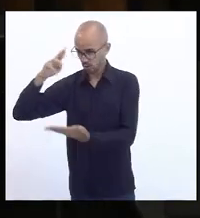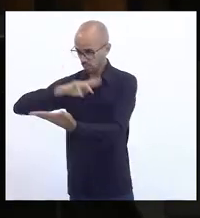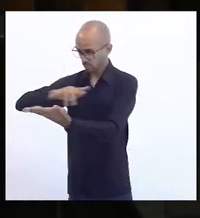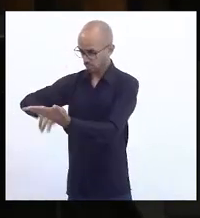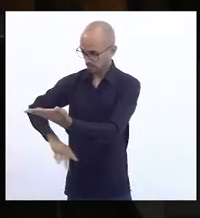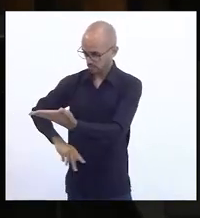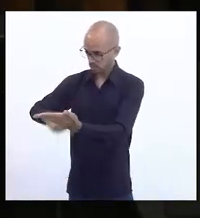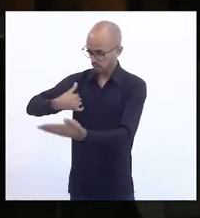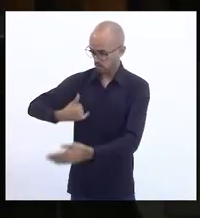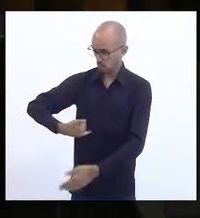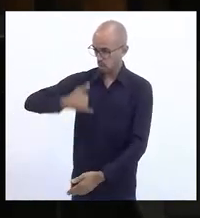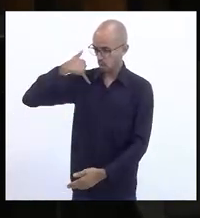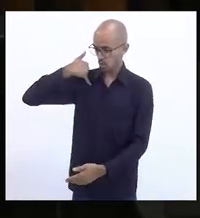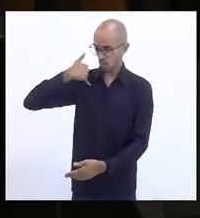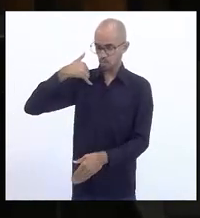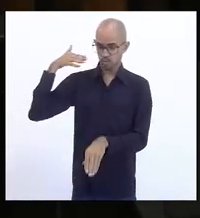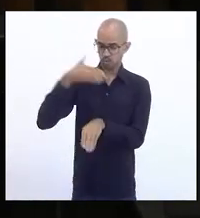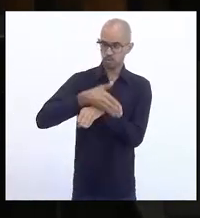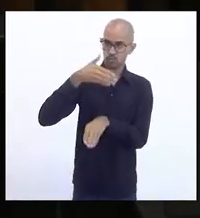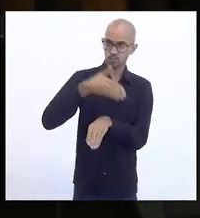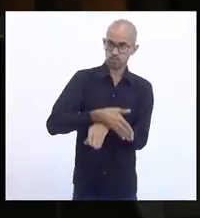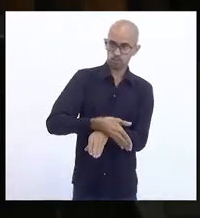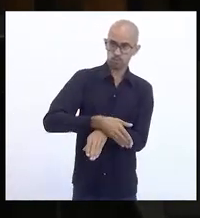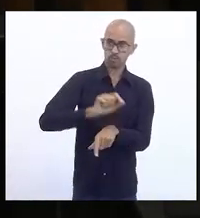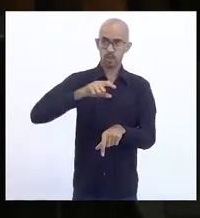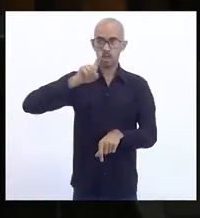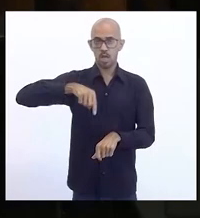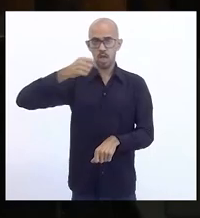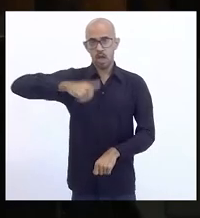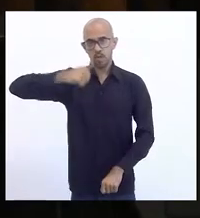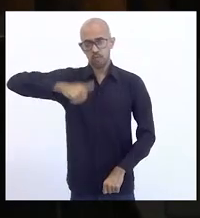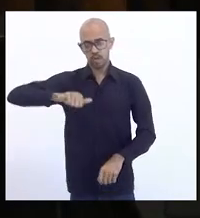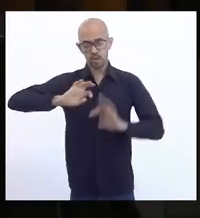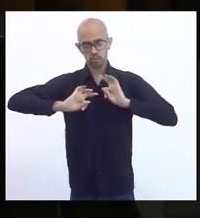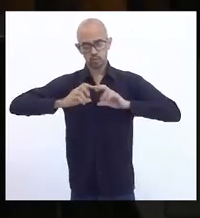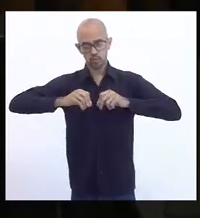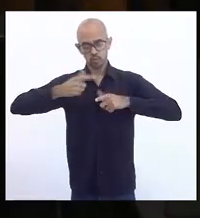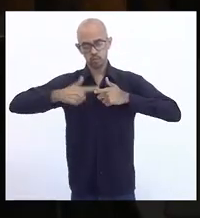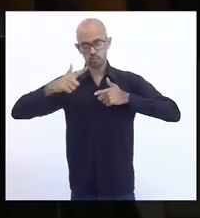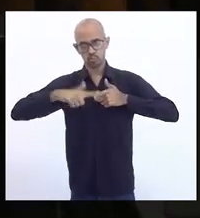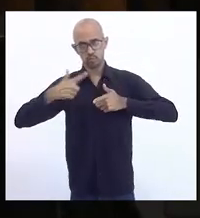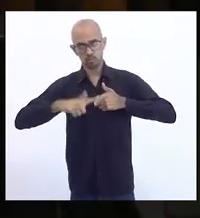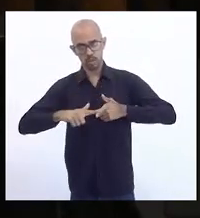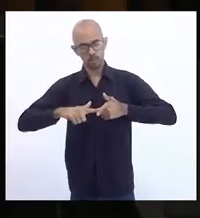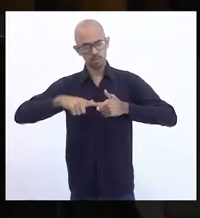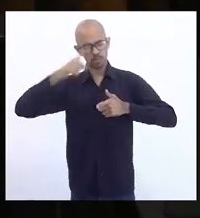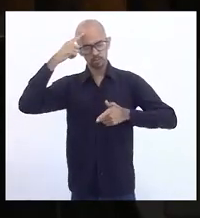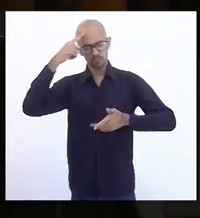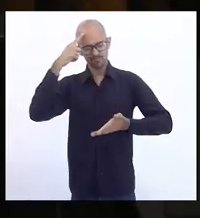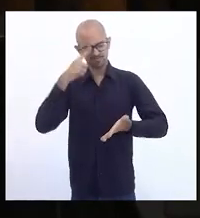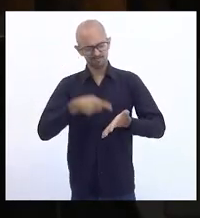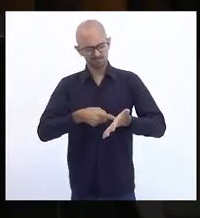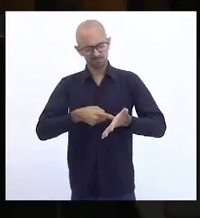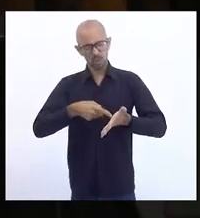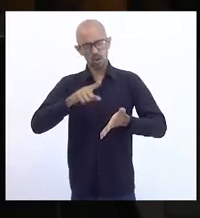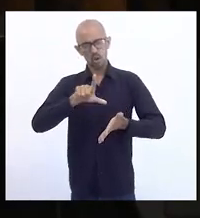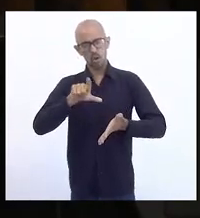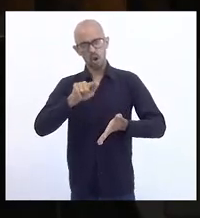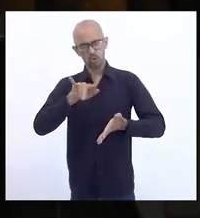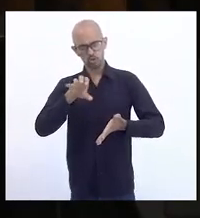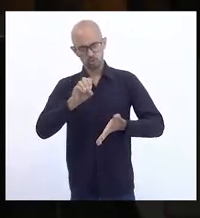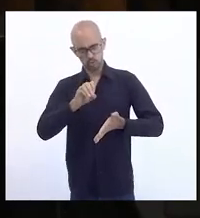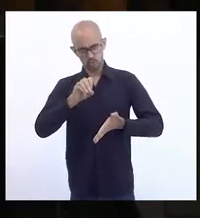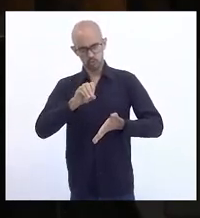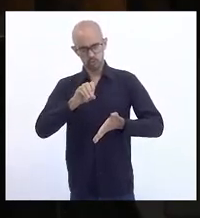orgulho de ter frequentado, é analisar todos os problemas de forma racional.